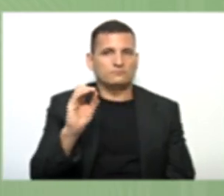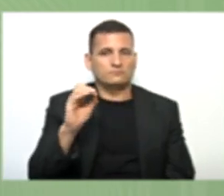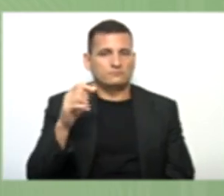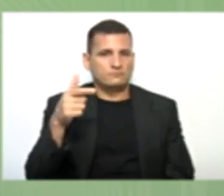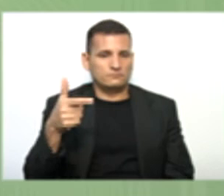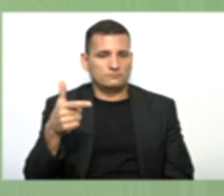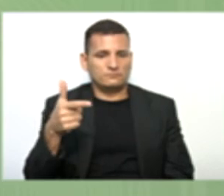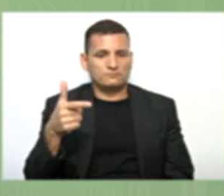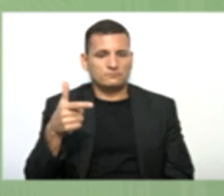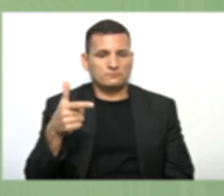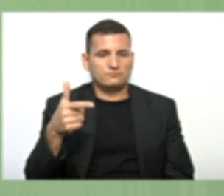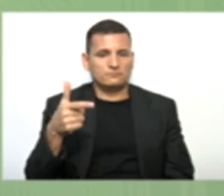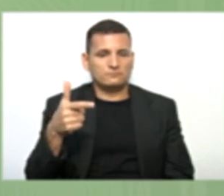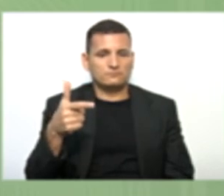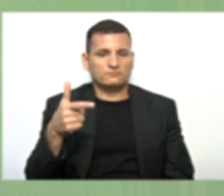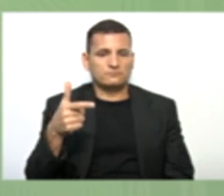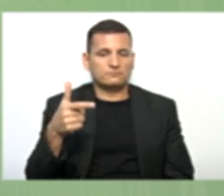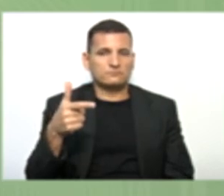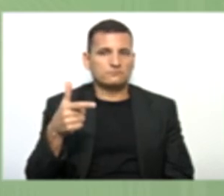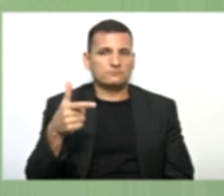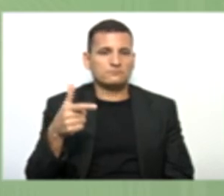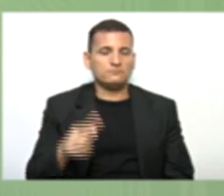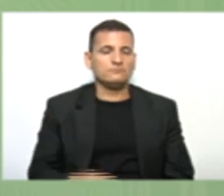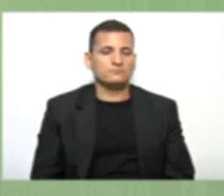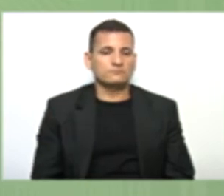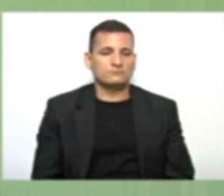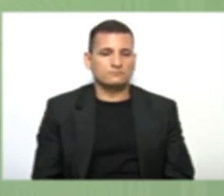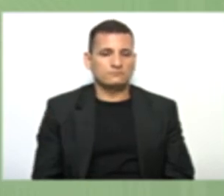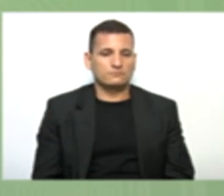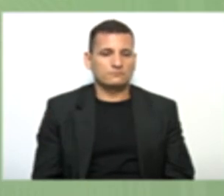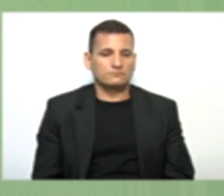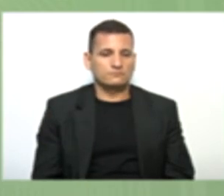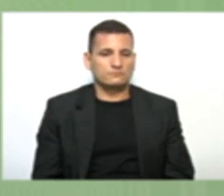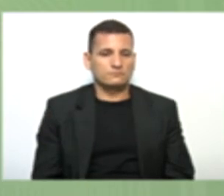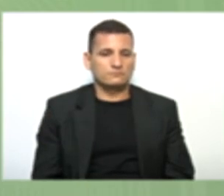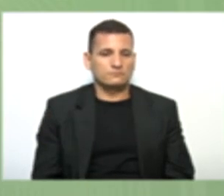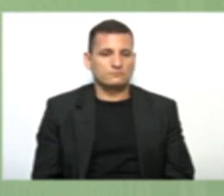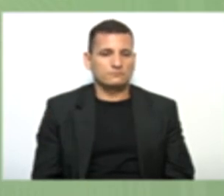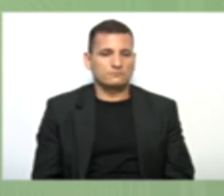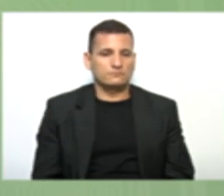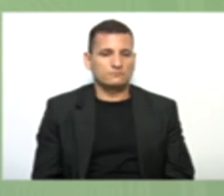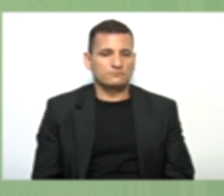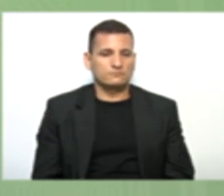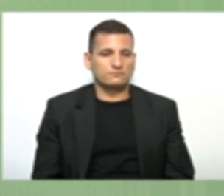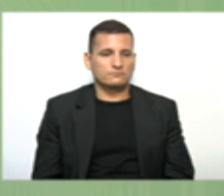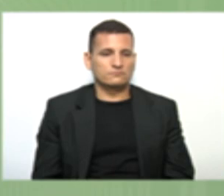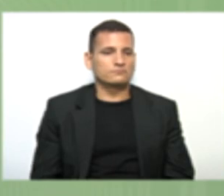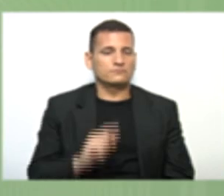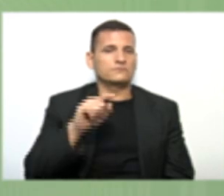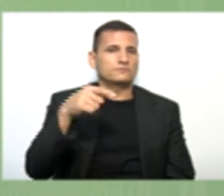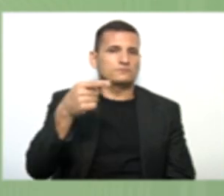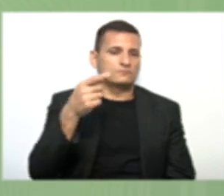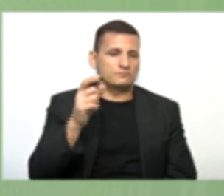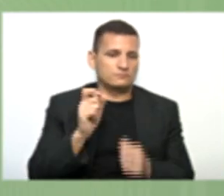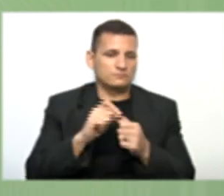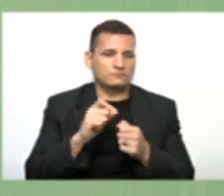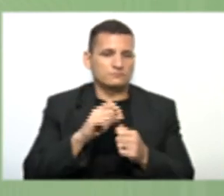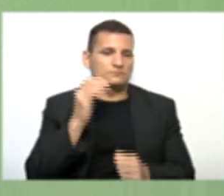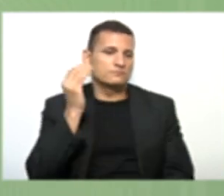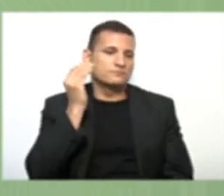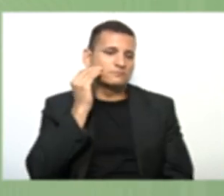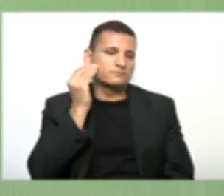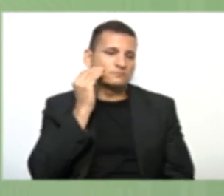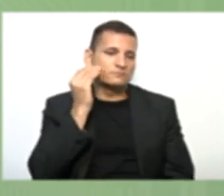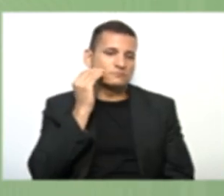2. Tá? Com 2. Depois disso, eu tenho que fazer a verificação aqui dele.